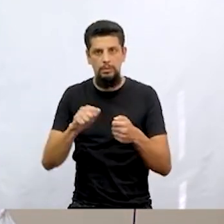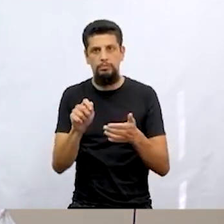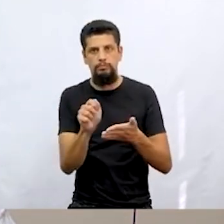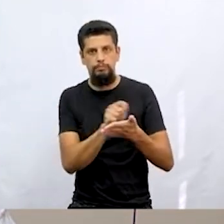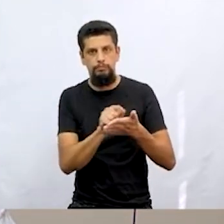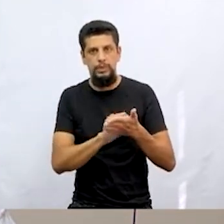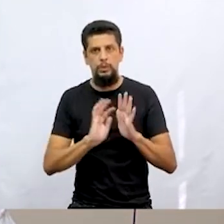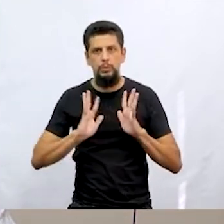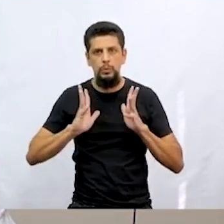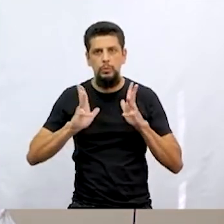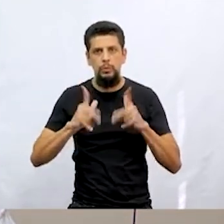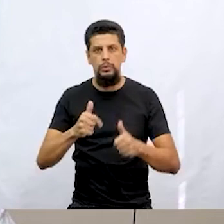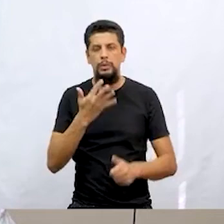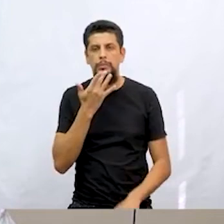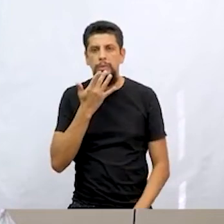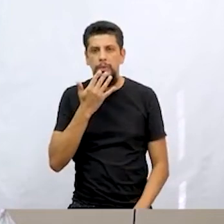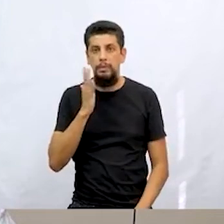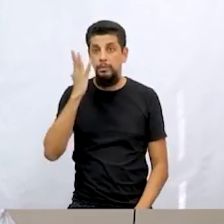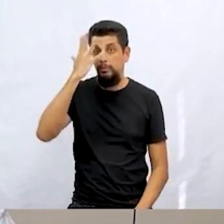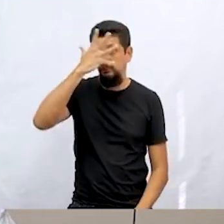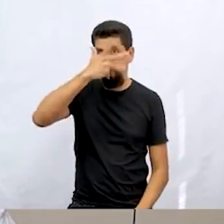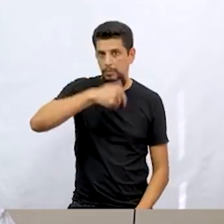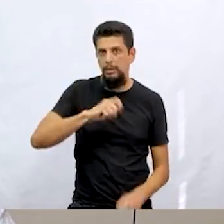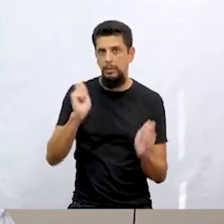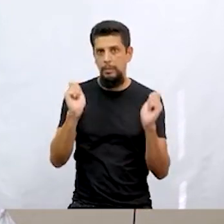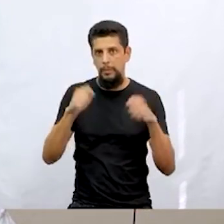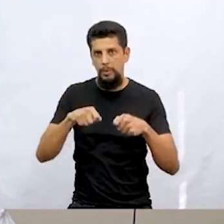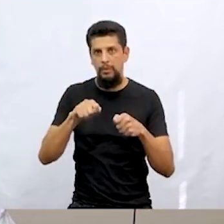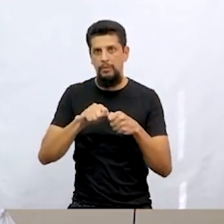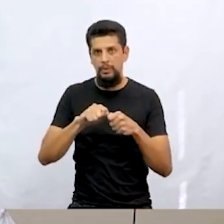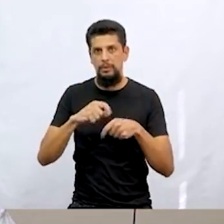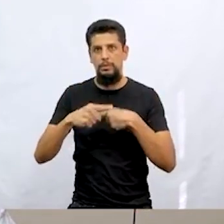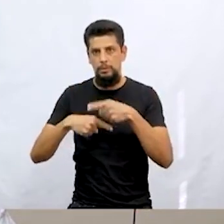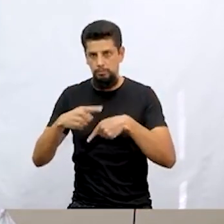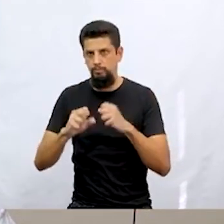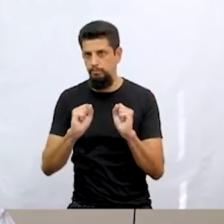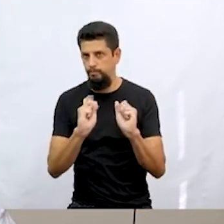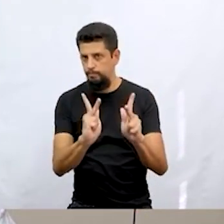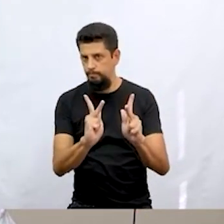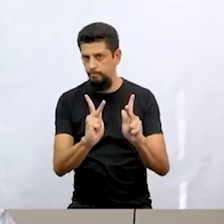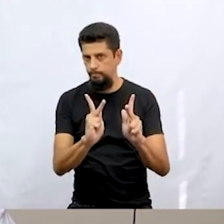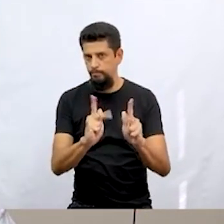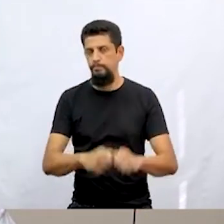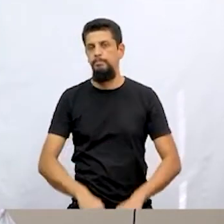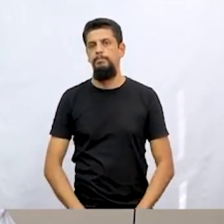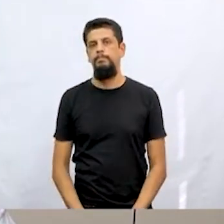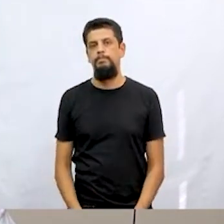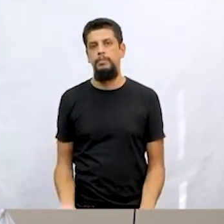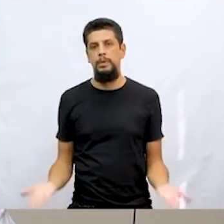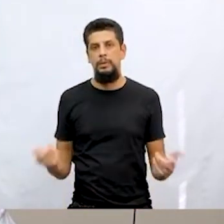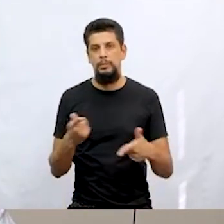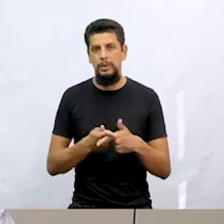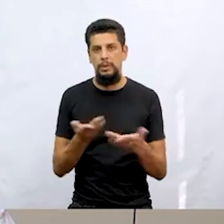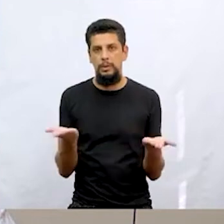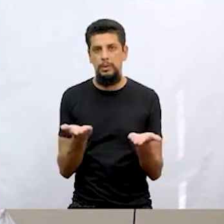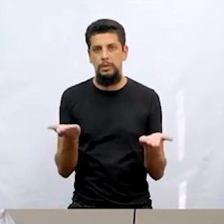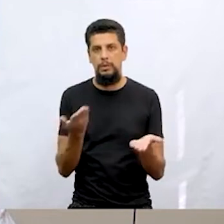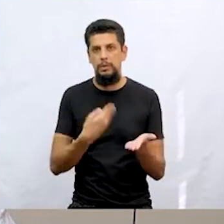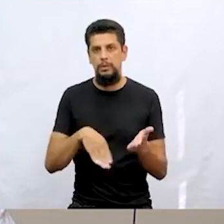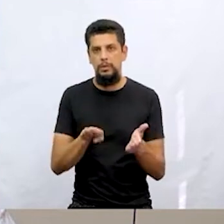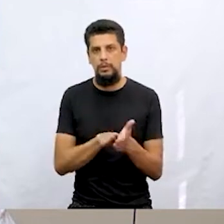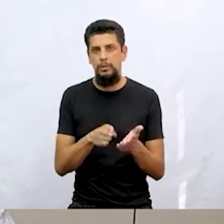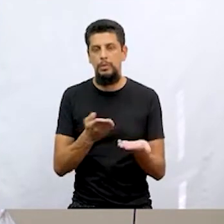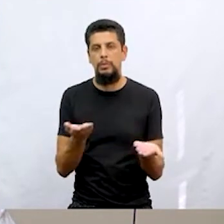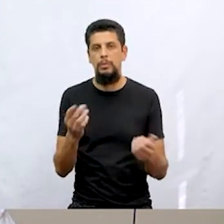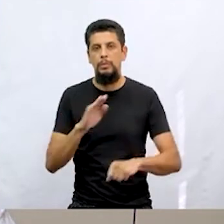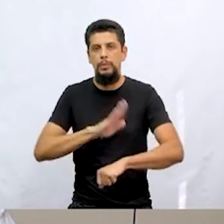pintar de todas as cores para ficar bem bonito. Pode terminar de pintar depois, certo? Então, porque agora chegou o